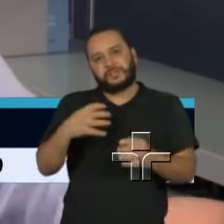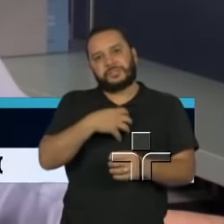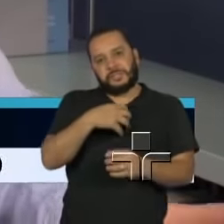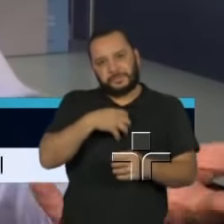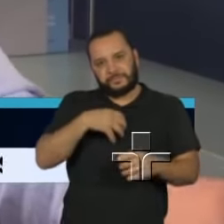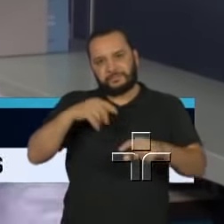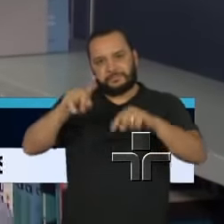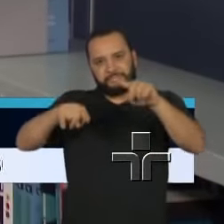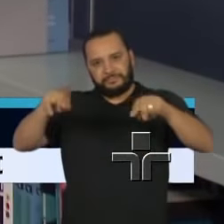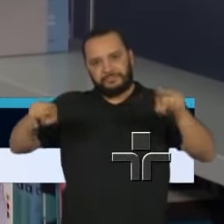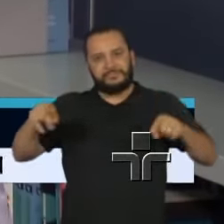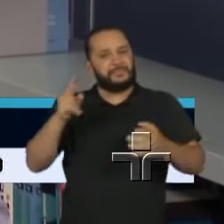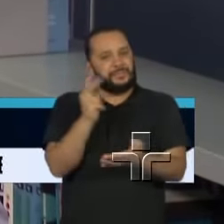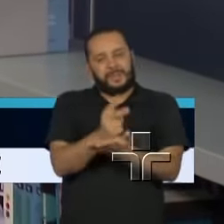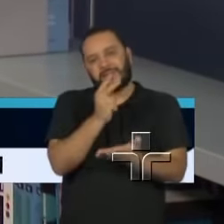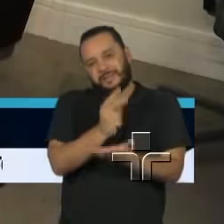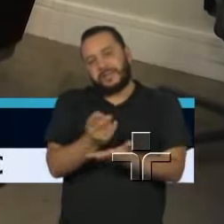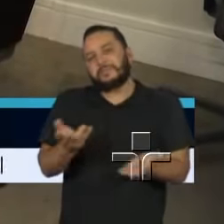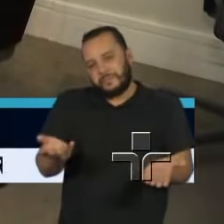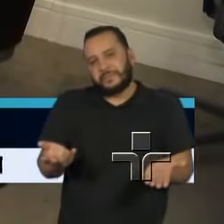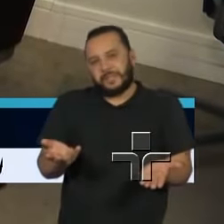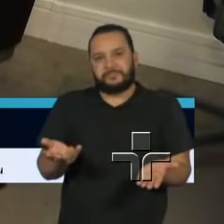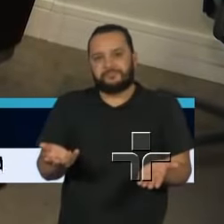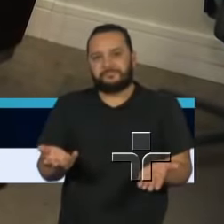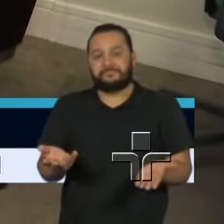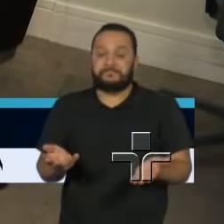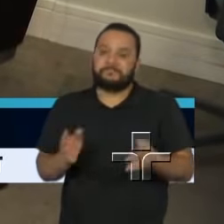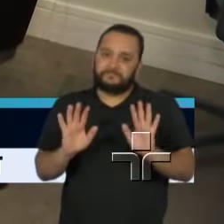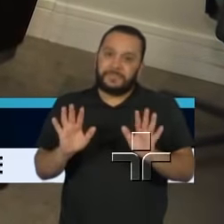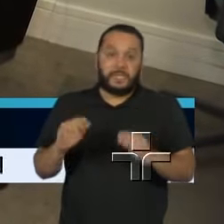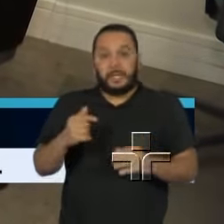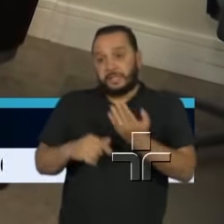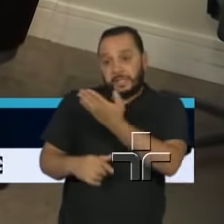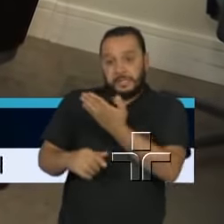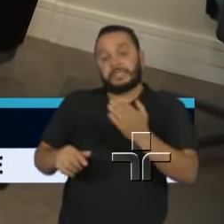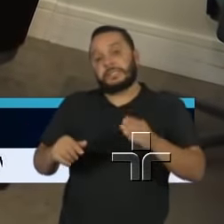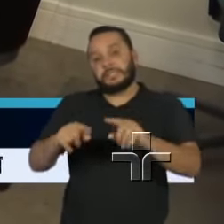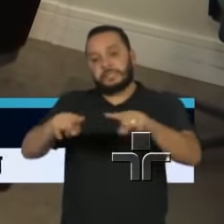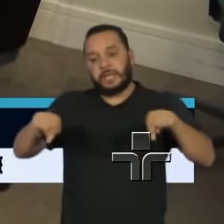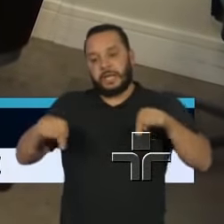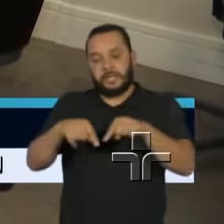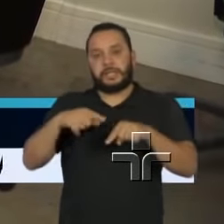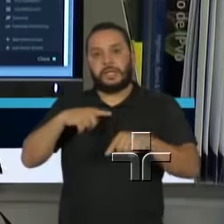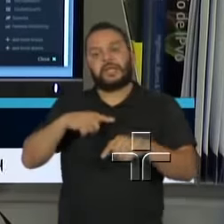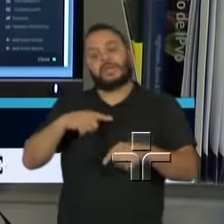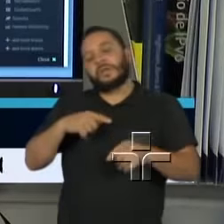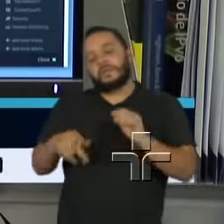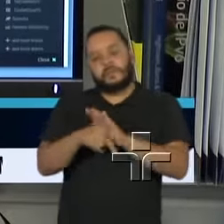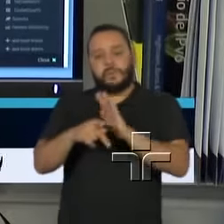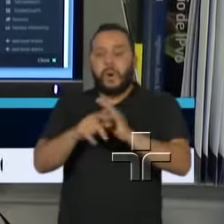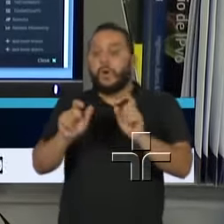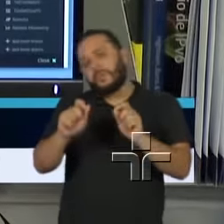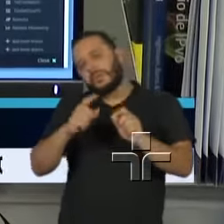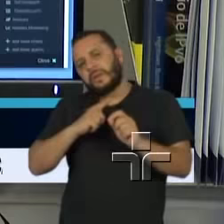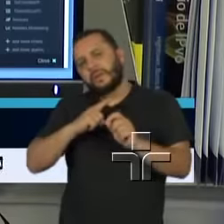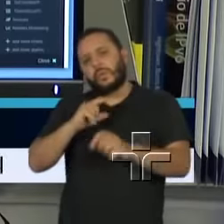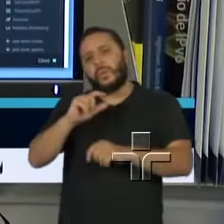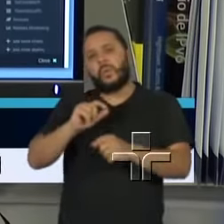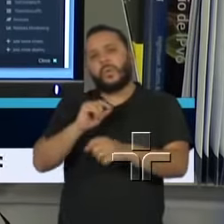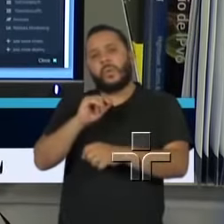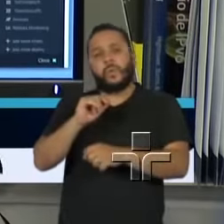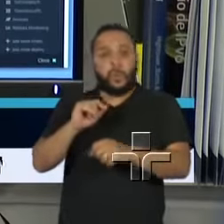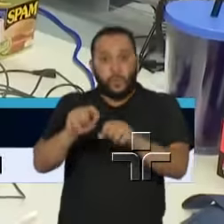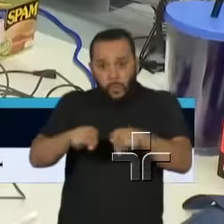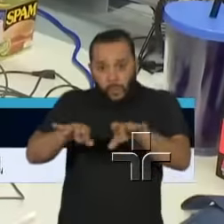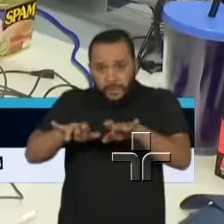estatística e previsto no jeito razoável. Nesta sala, computadores monitoram 24 horas a qualidade da internet no país.